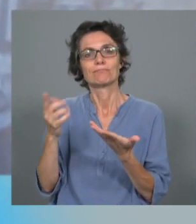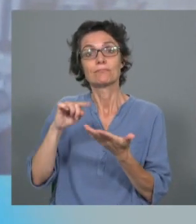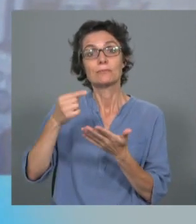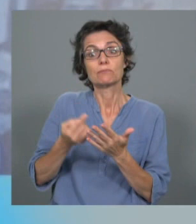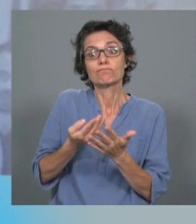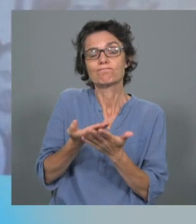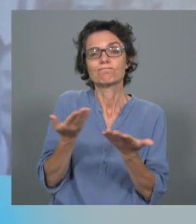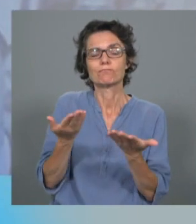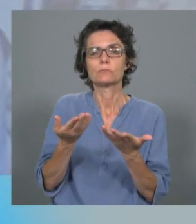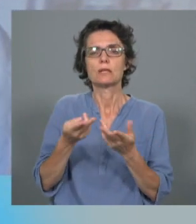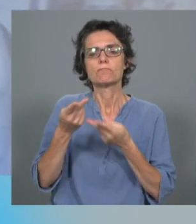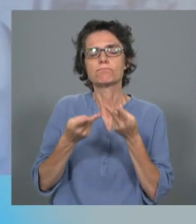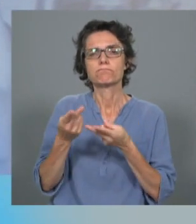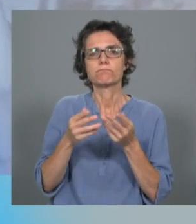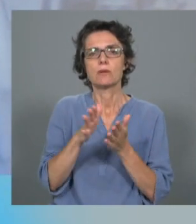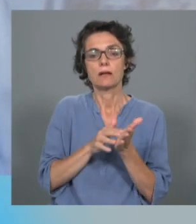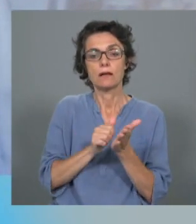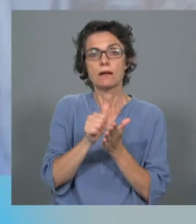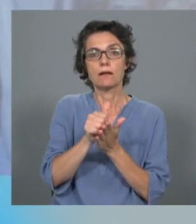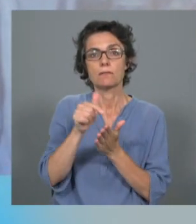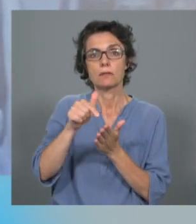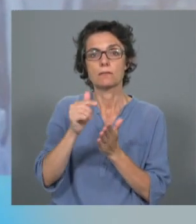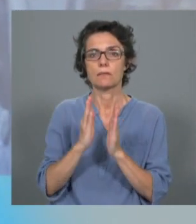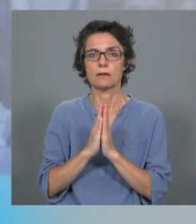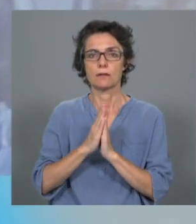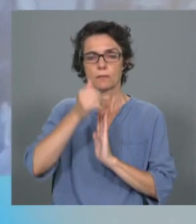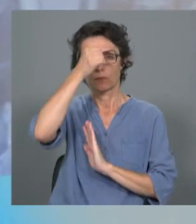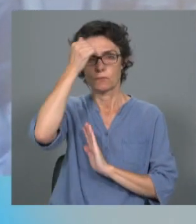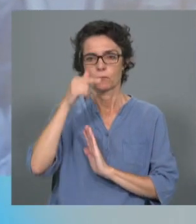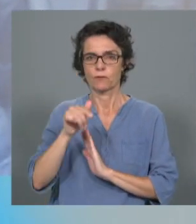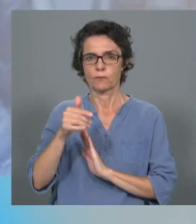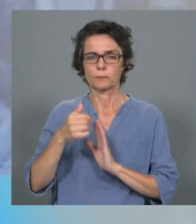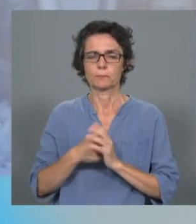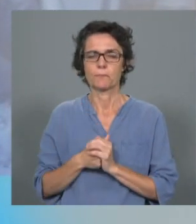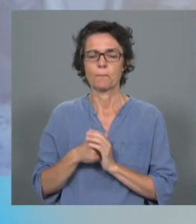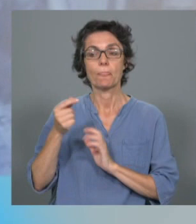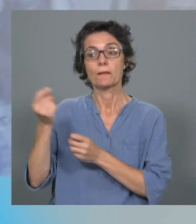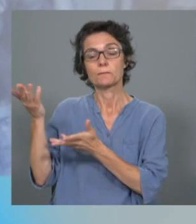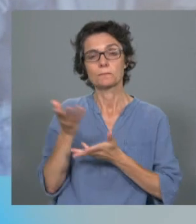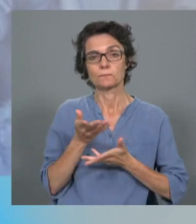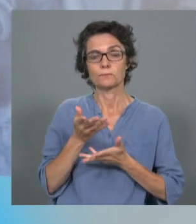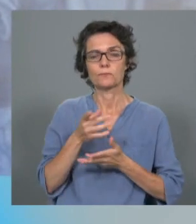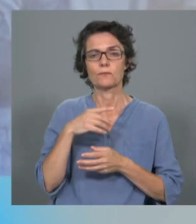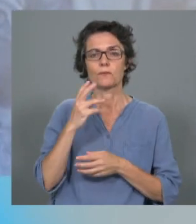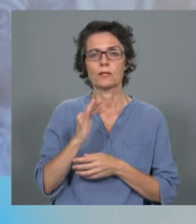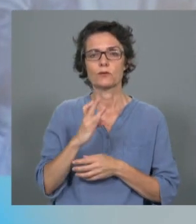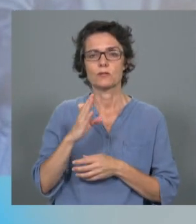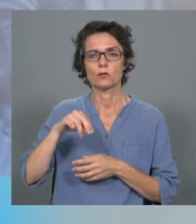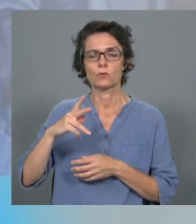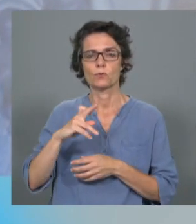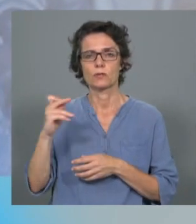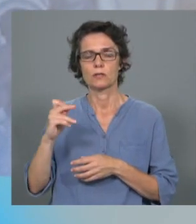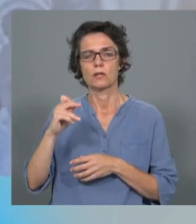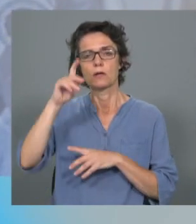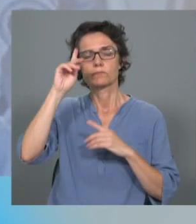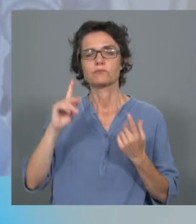a análise a textos bíblicos que são lidos nas missas deste domingo. É para isso o nosso convidado Frei José Nunes, dominicano, professor da